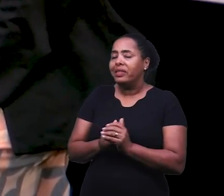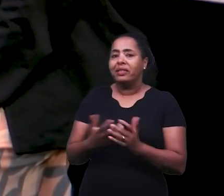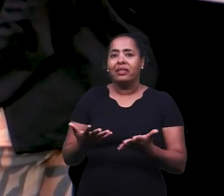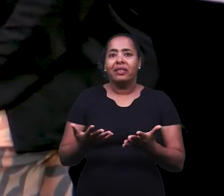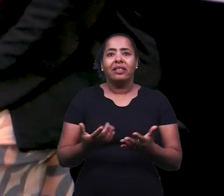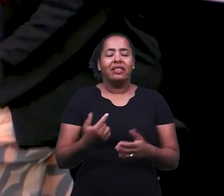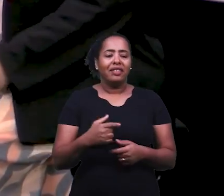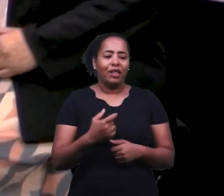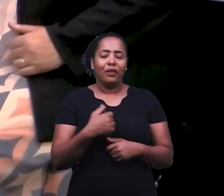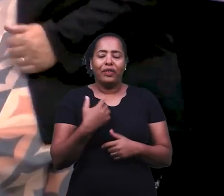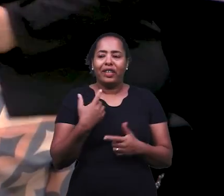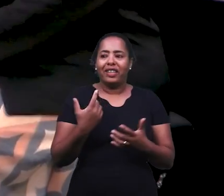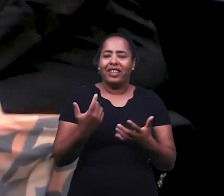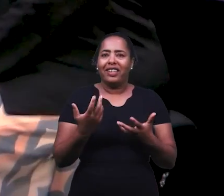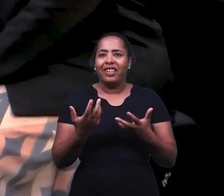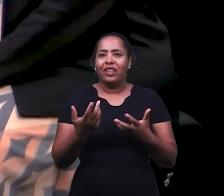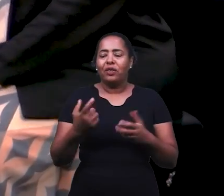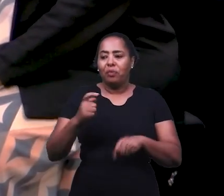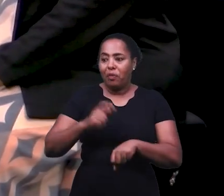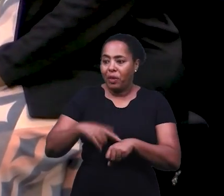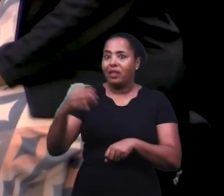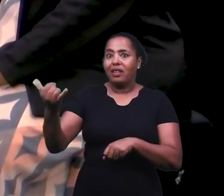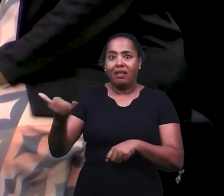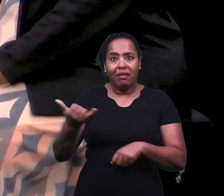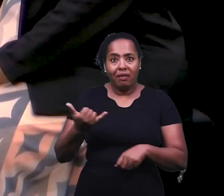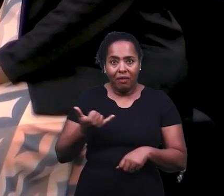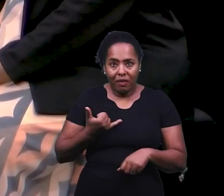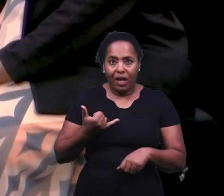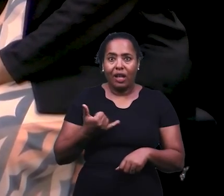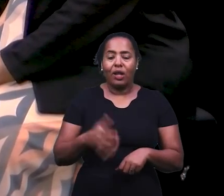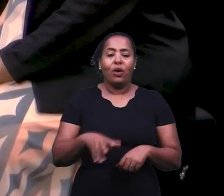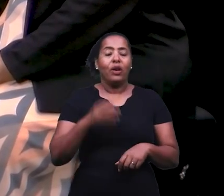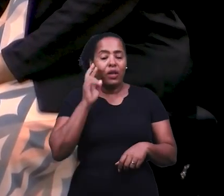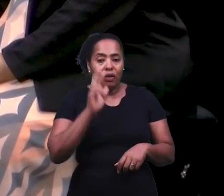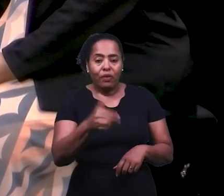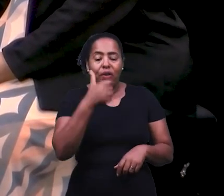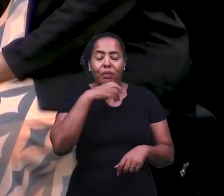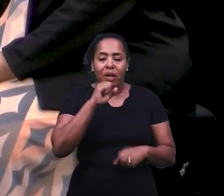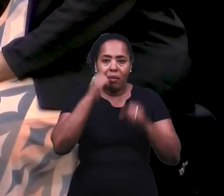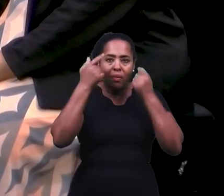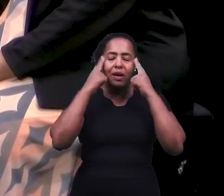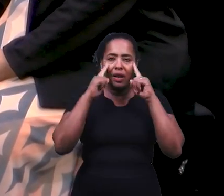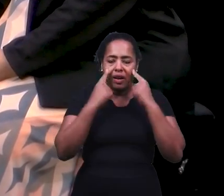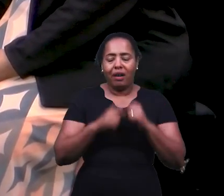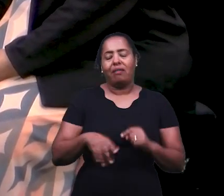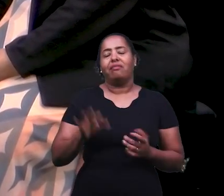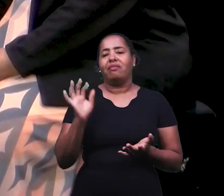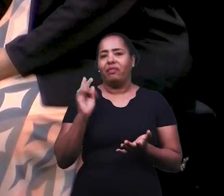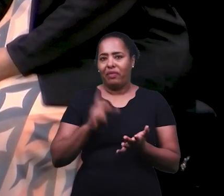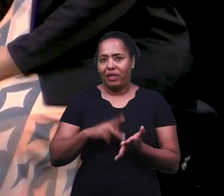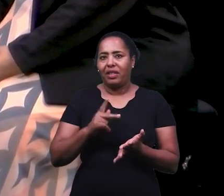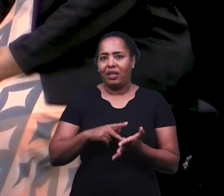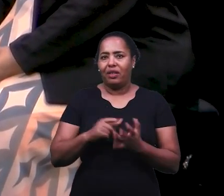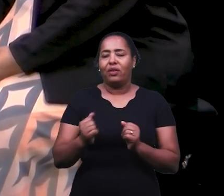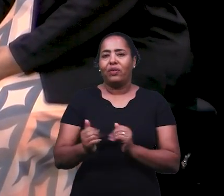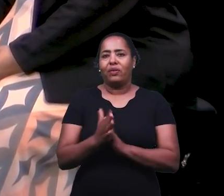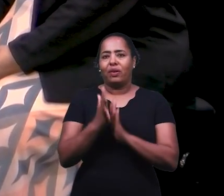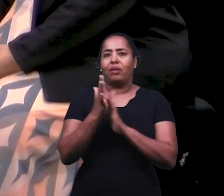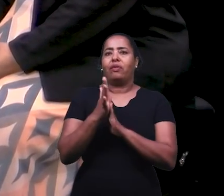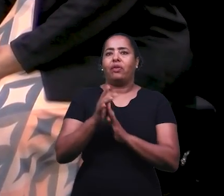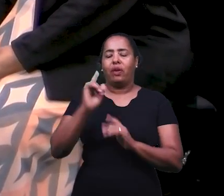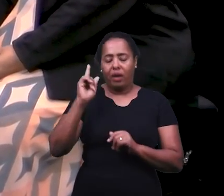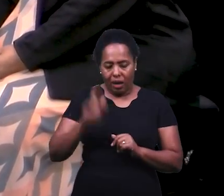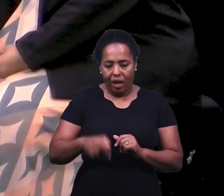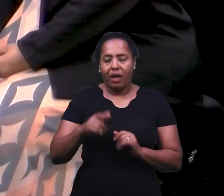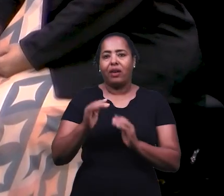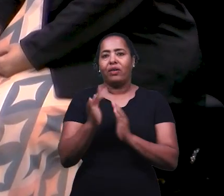eu fiquei assim, falei, amém, tipo assim, né? Você fica naquela, mas na hora que ela falou e eu vi minha mãe, né, quebrantada, eu falei,